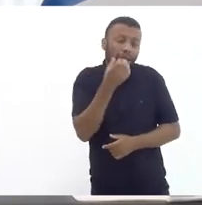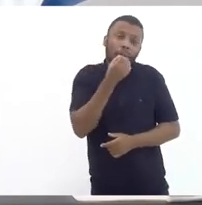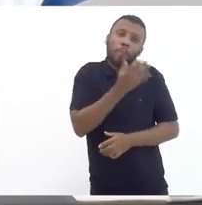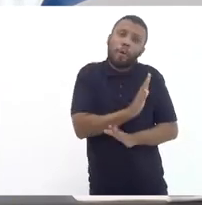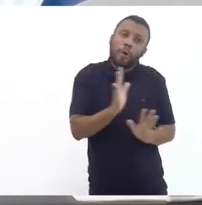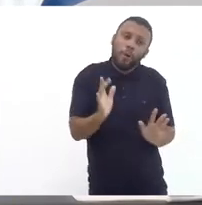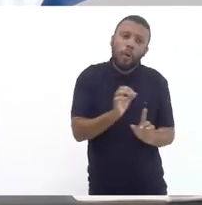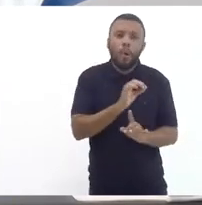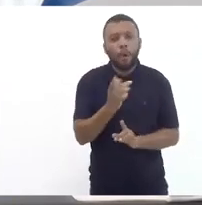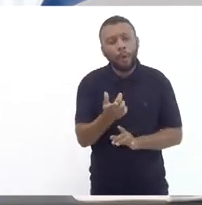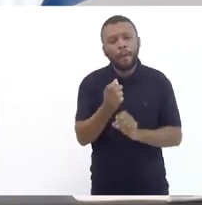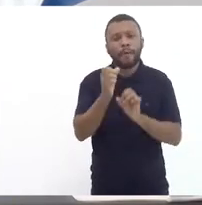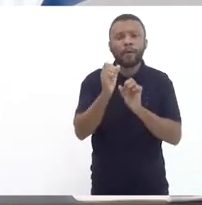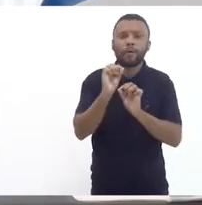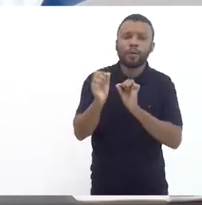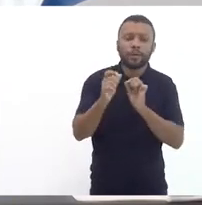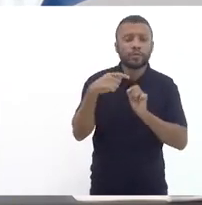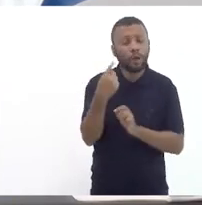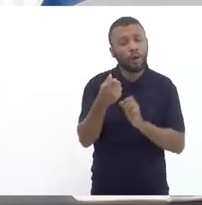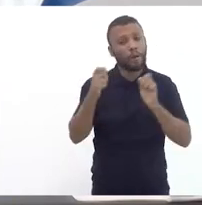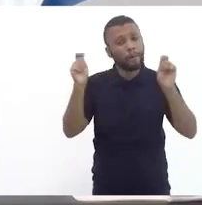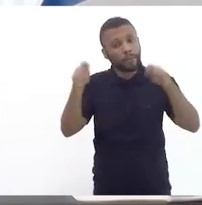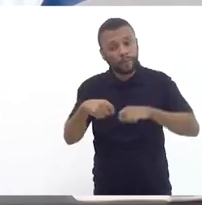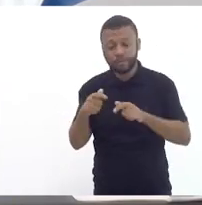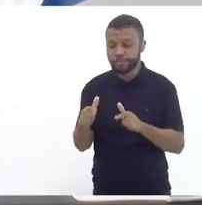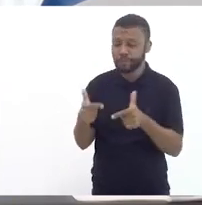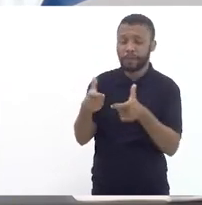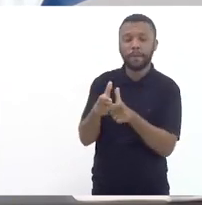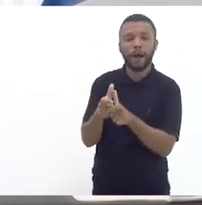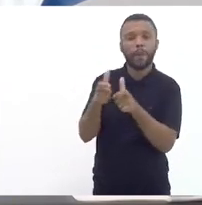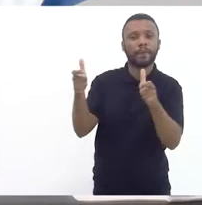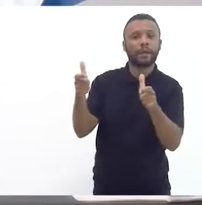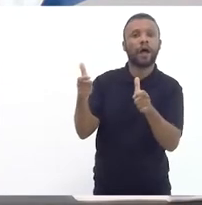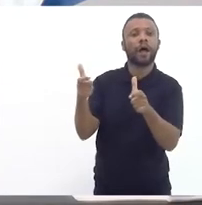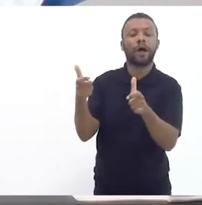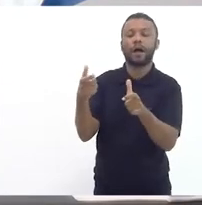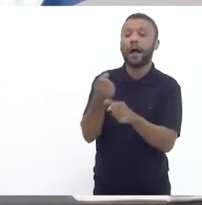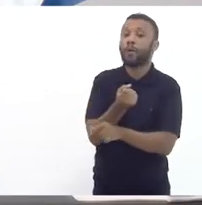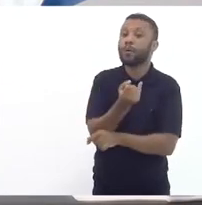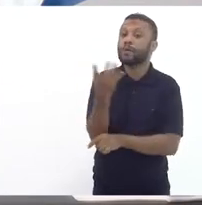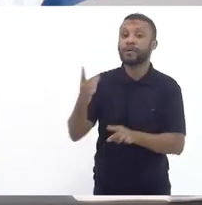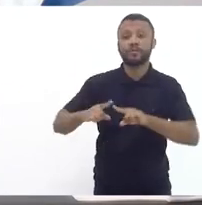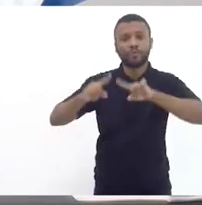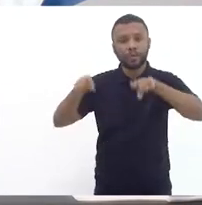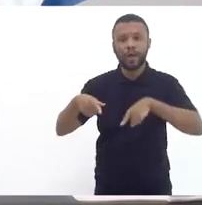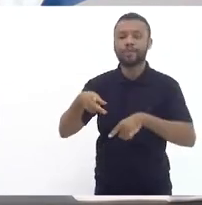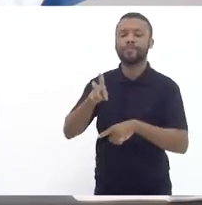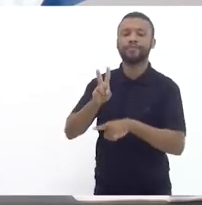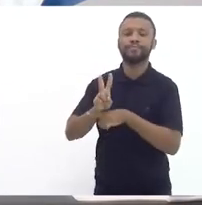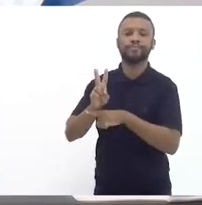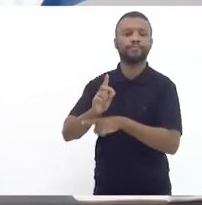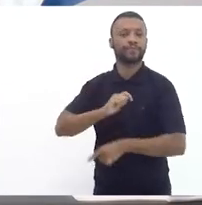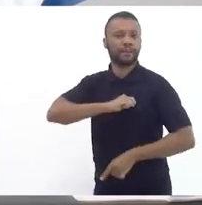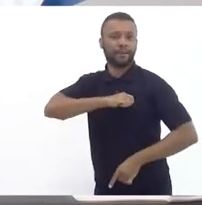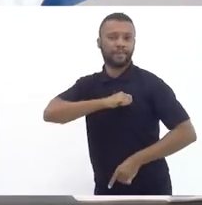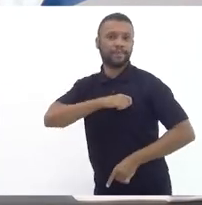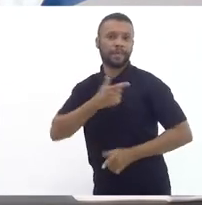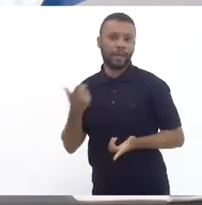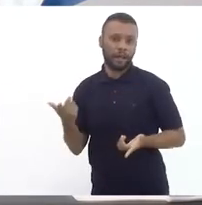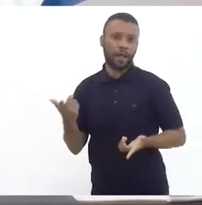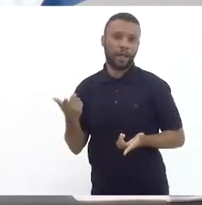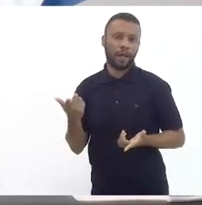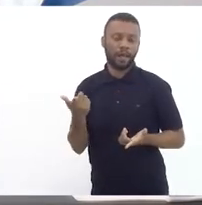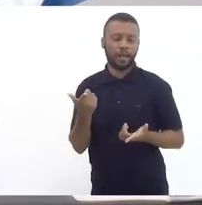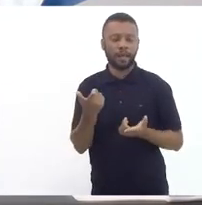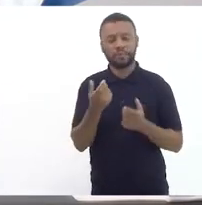ser feito para aumentar o efetivo de fiscalização à disposição do poder público para fazer